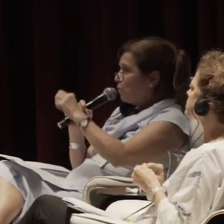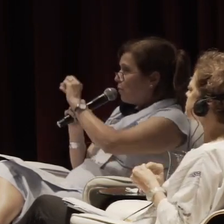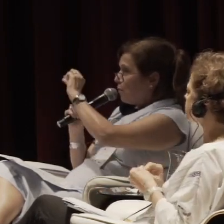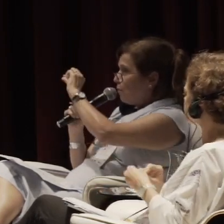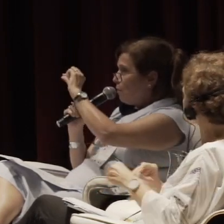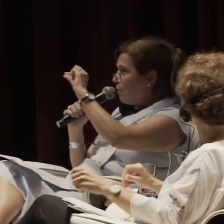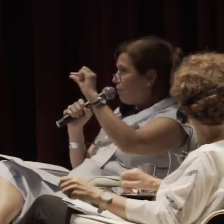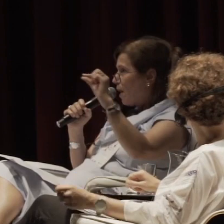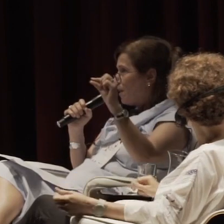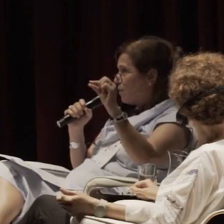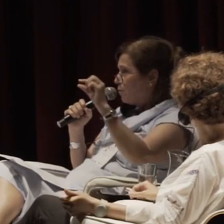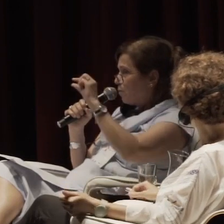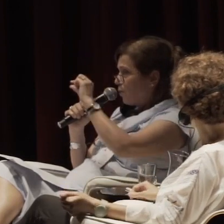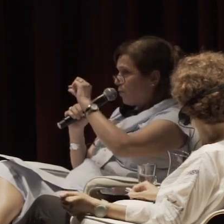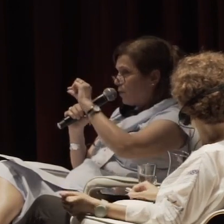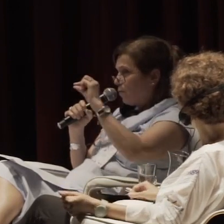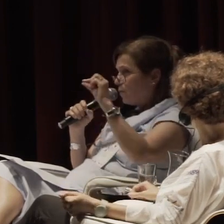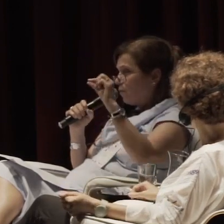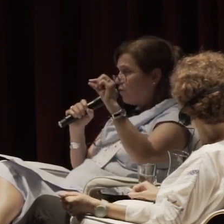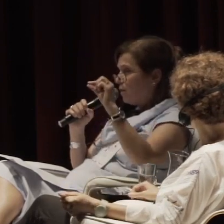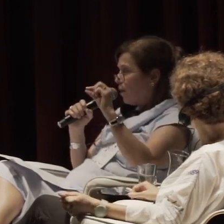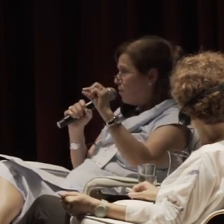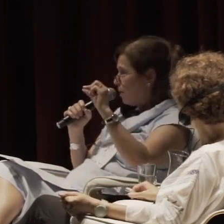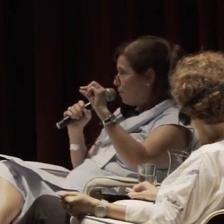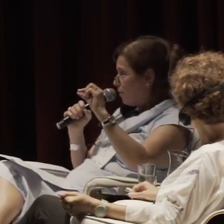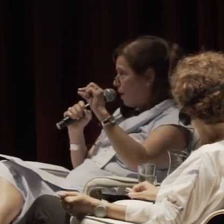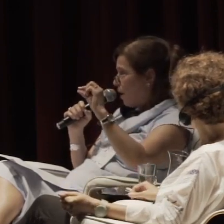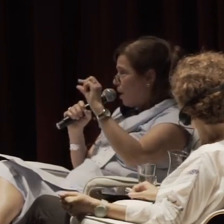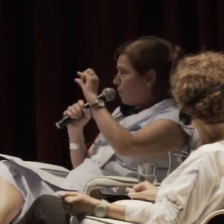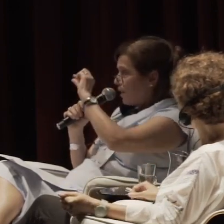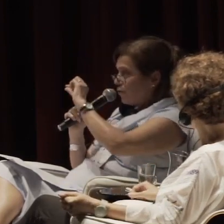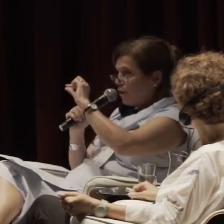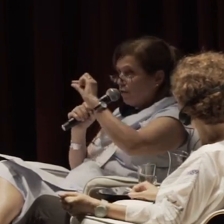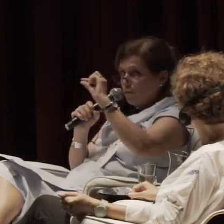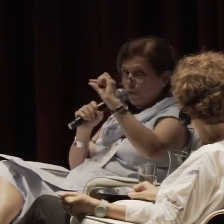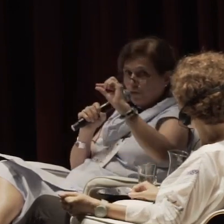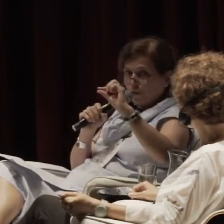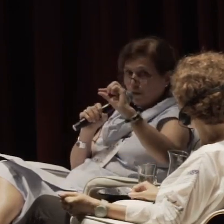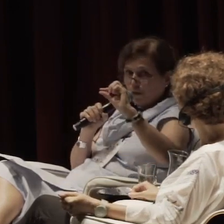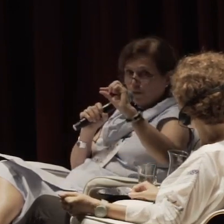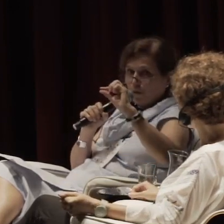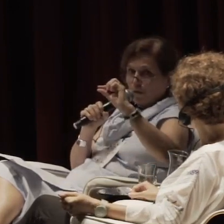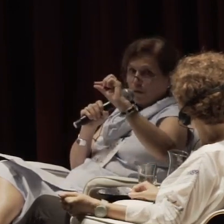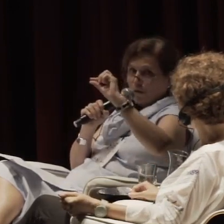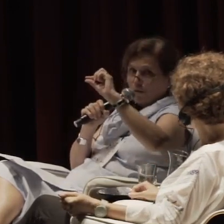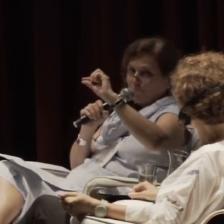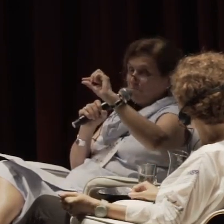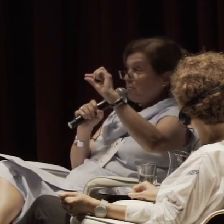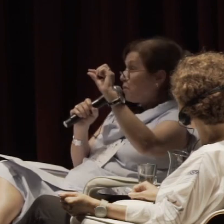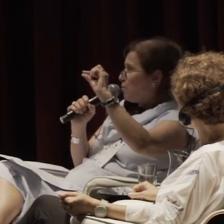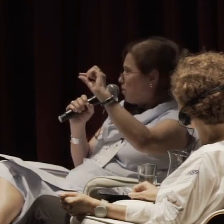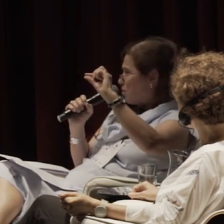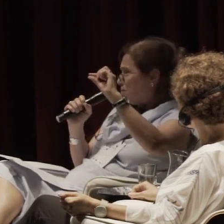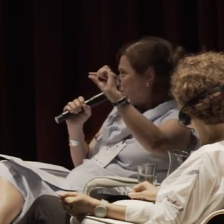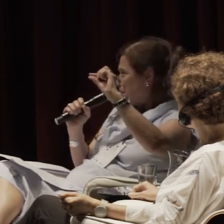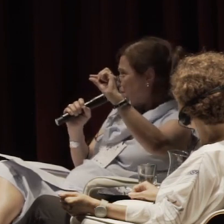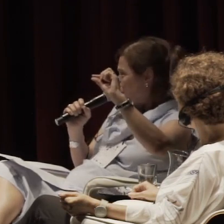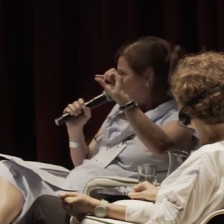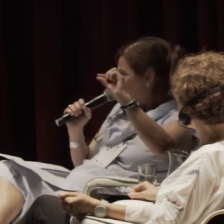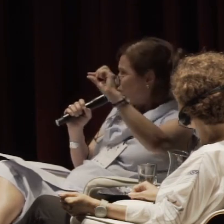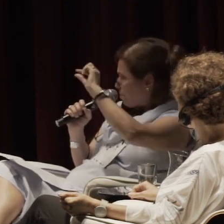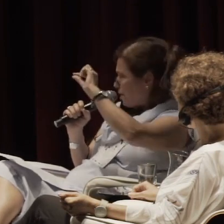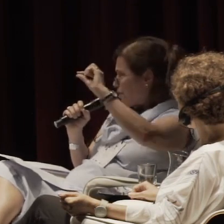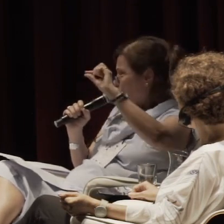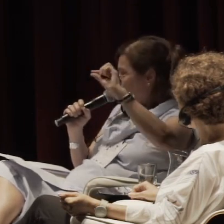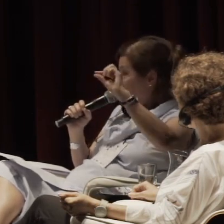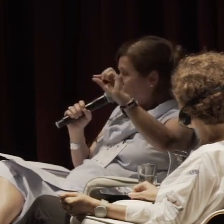Tem uma frase do poema do Oswald de Andrade que ele fala: aprendi com meu filho, acho que não sei qual